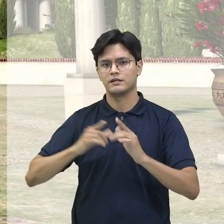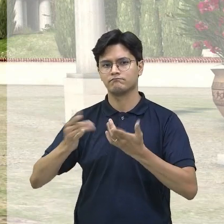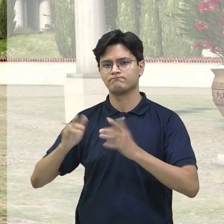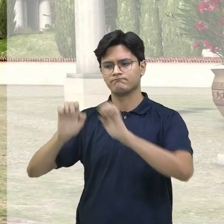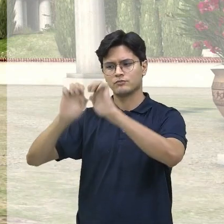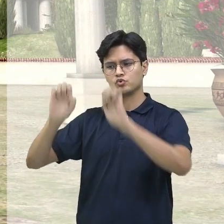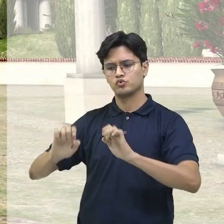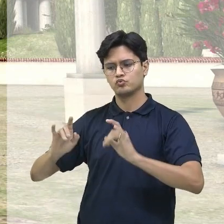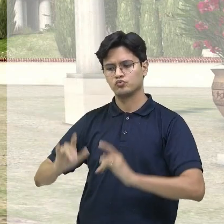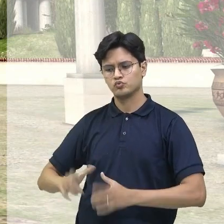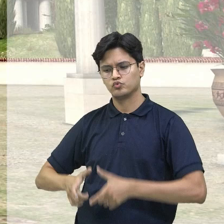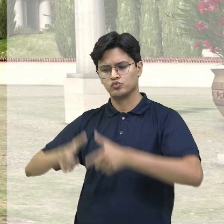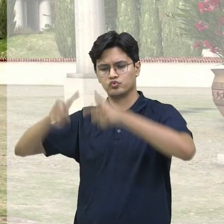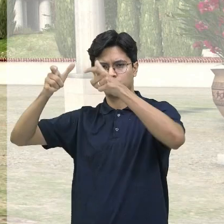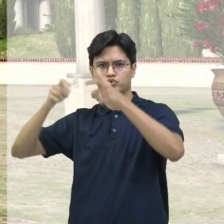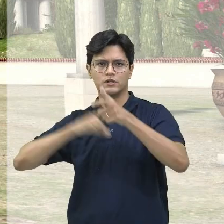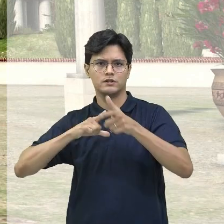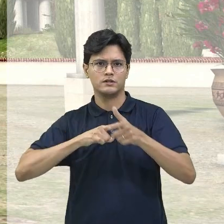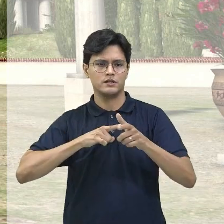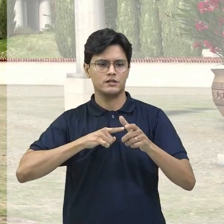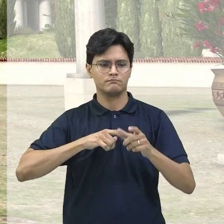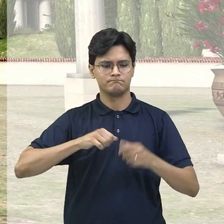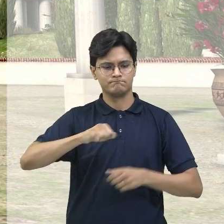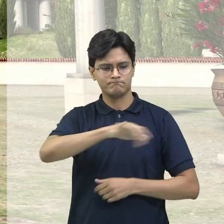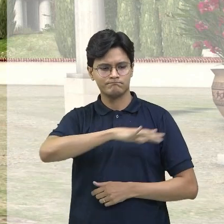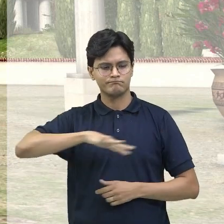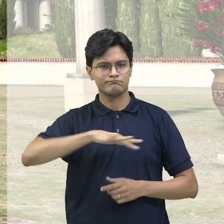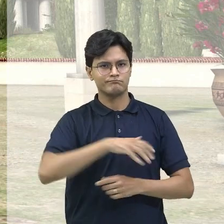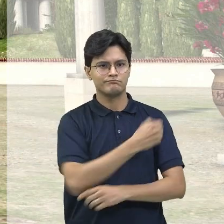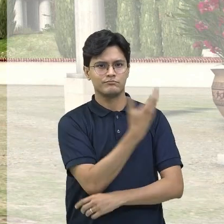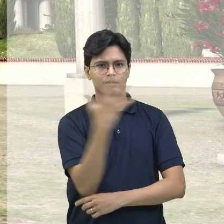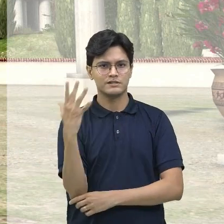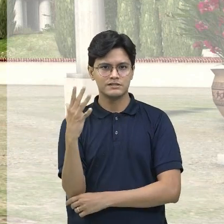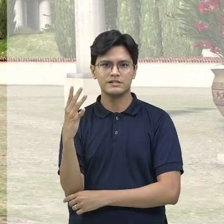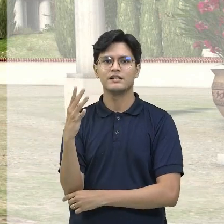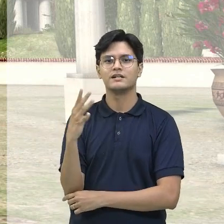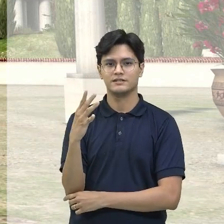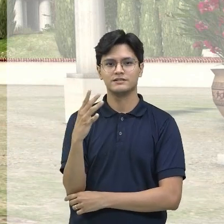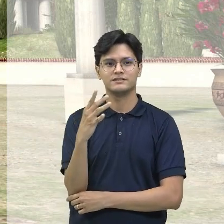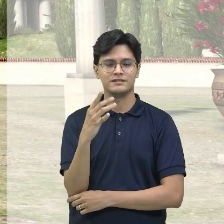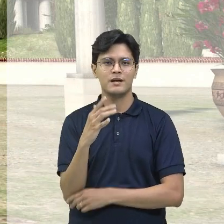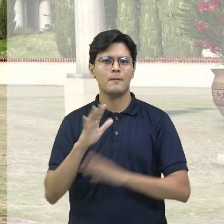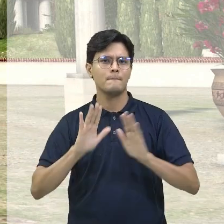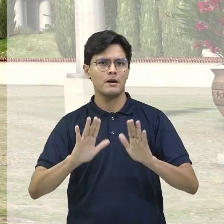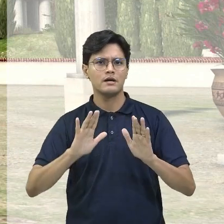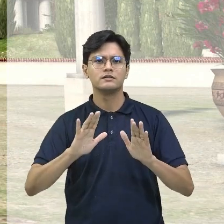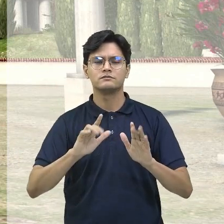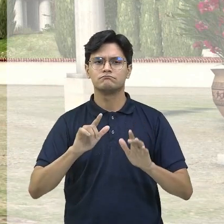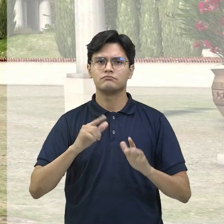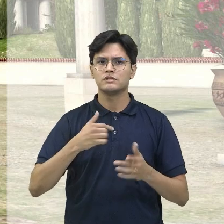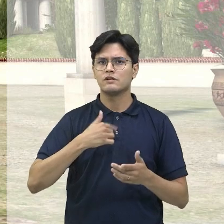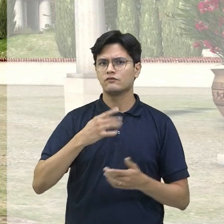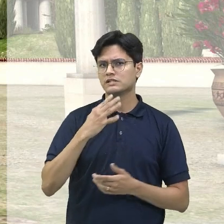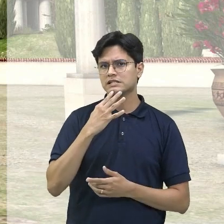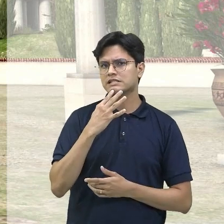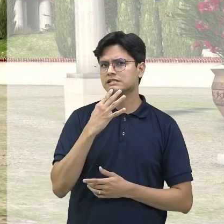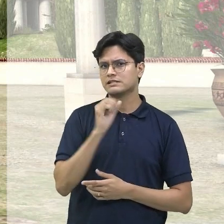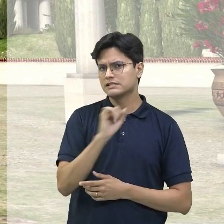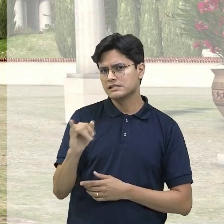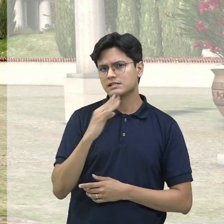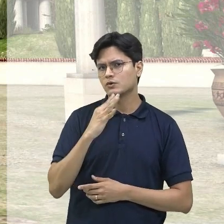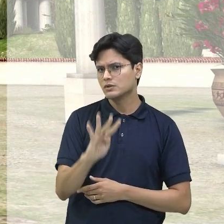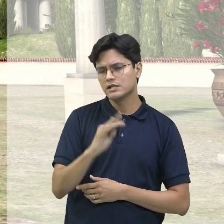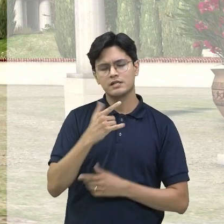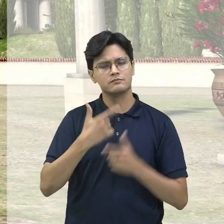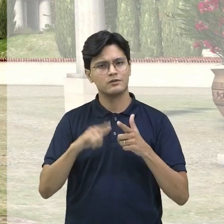paisagem diferenciada. Para quem ainda não descobriu, não tem problema, porque eu já falo para vocês. Hoje a gente